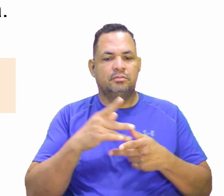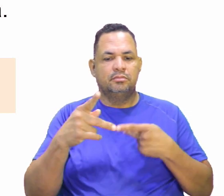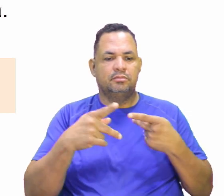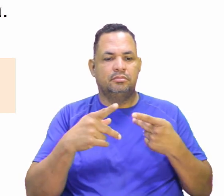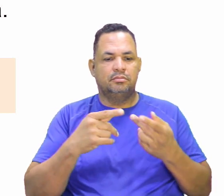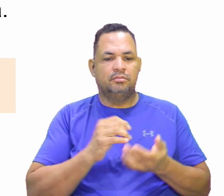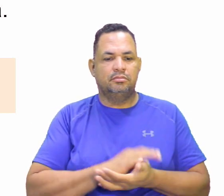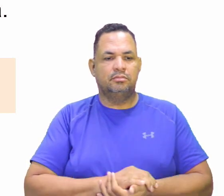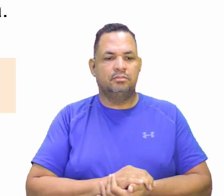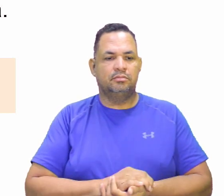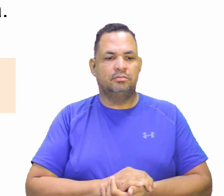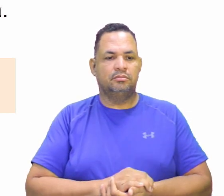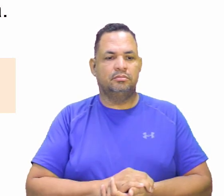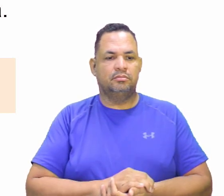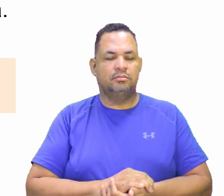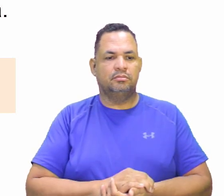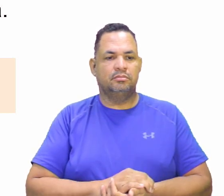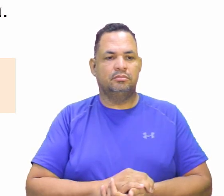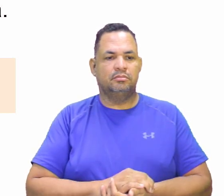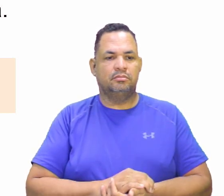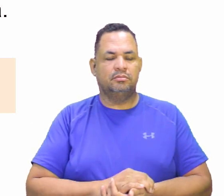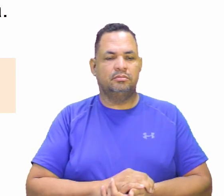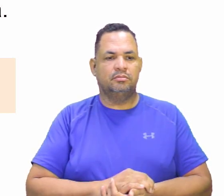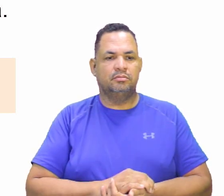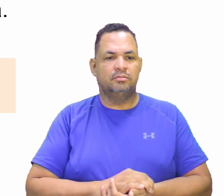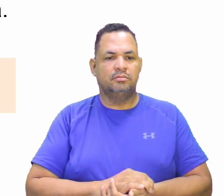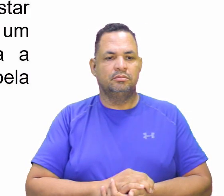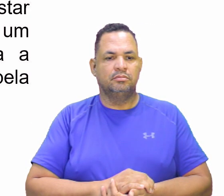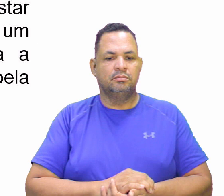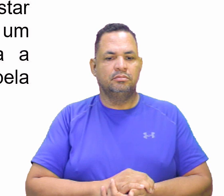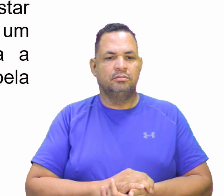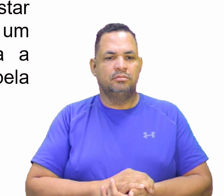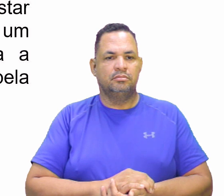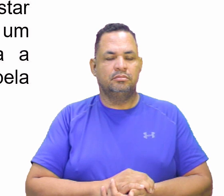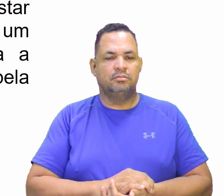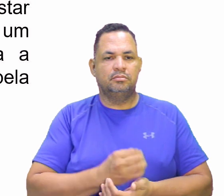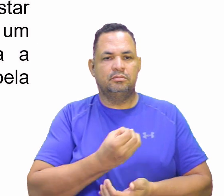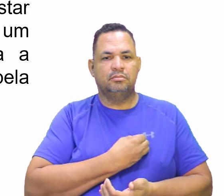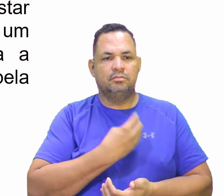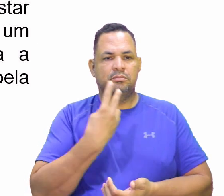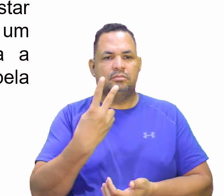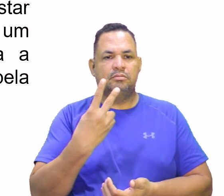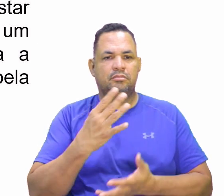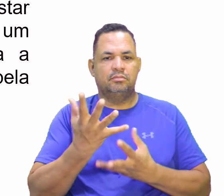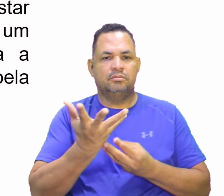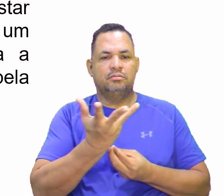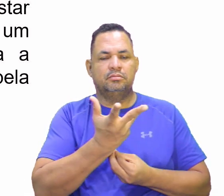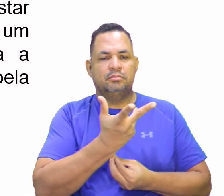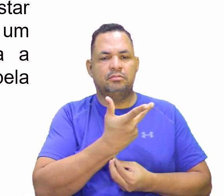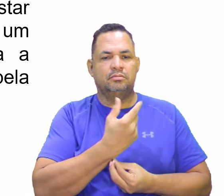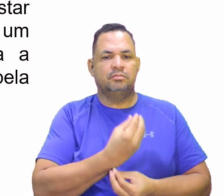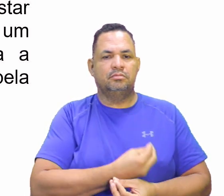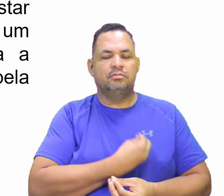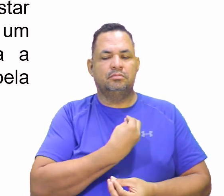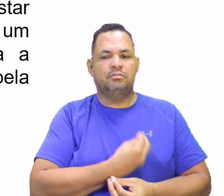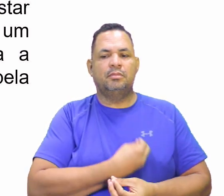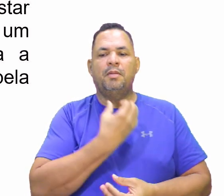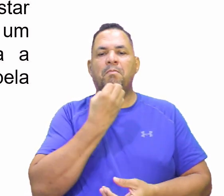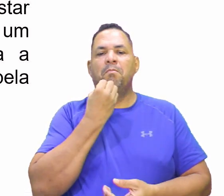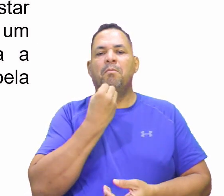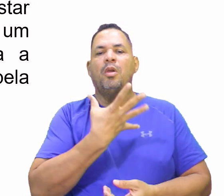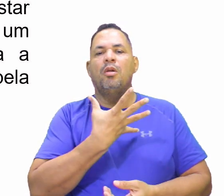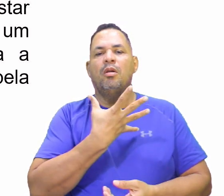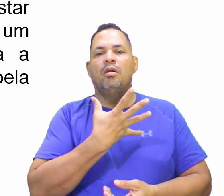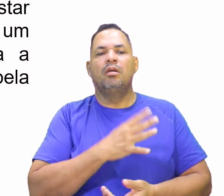há necessidade desse sobre aí. Tá bom? Vamos lá agora a questão 2. A arte de viver